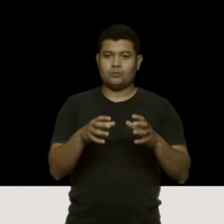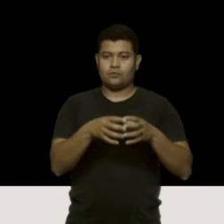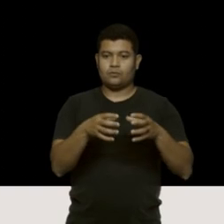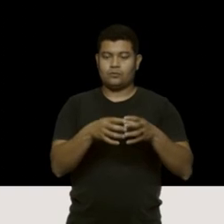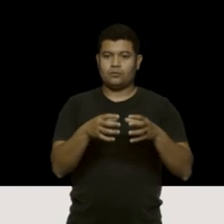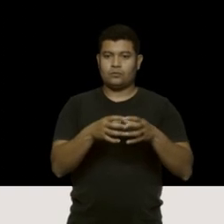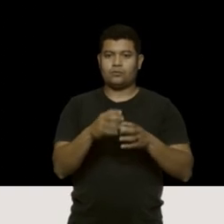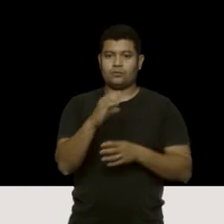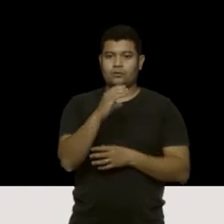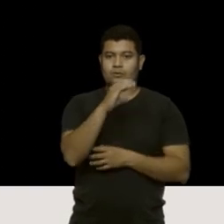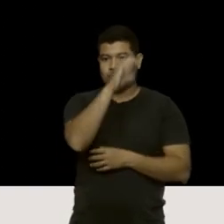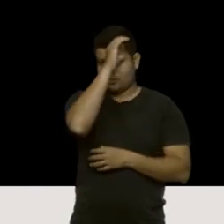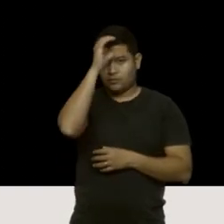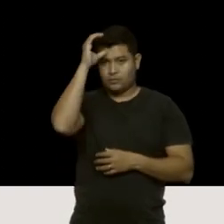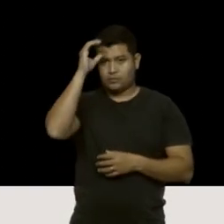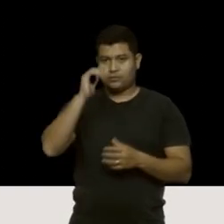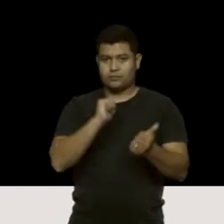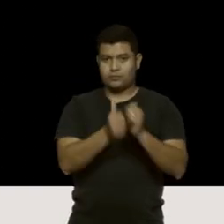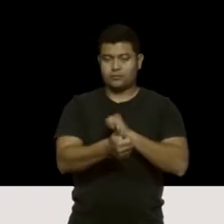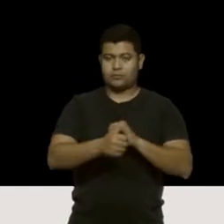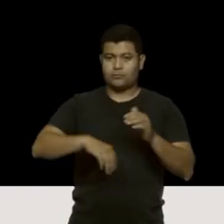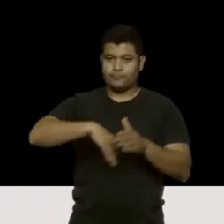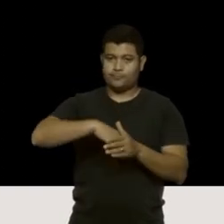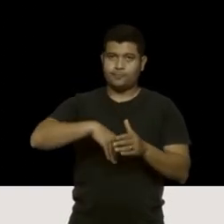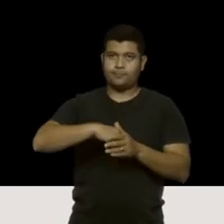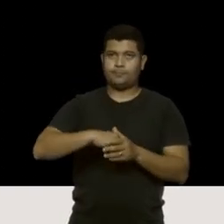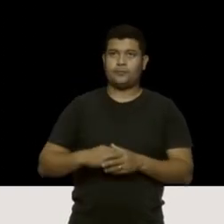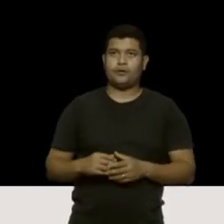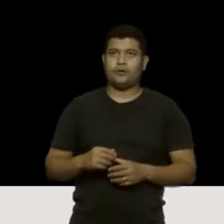de história da referida entidade.